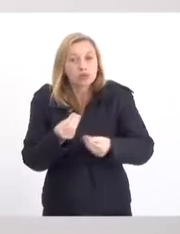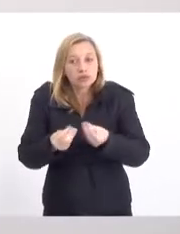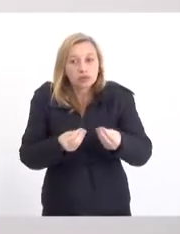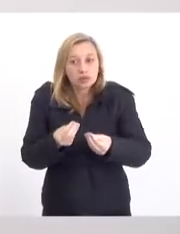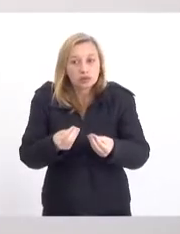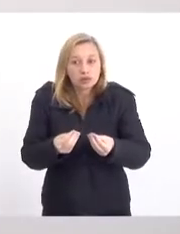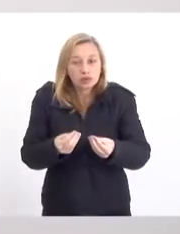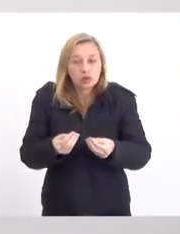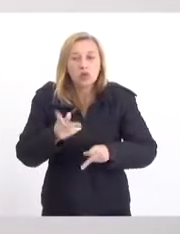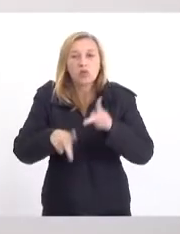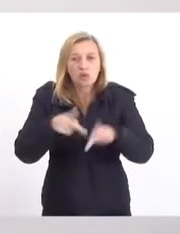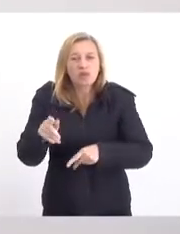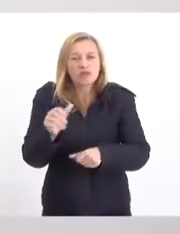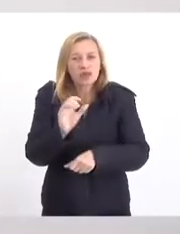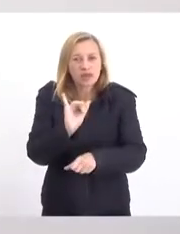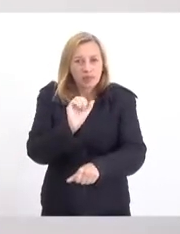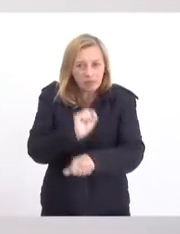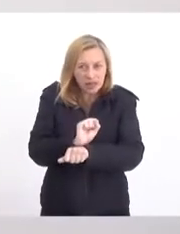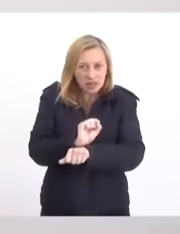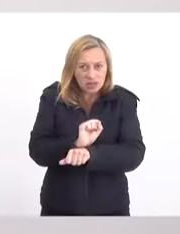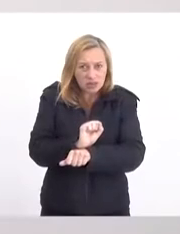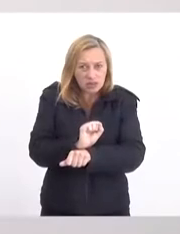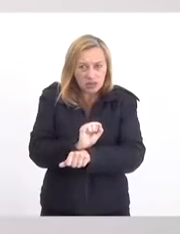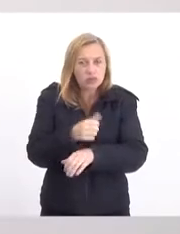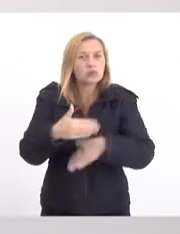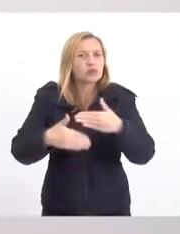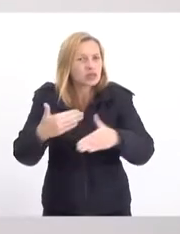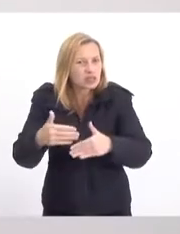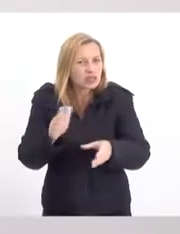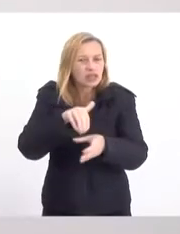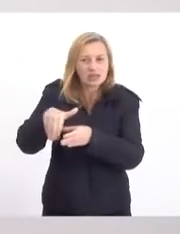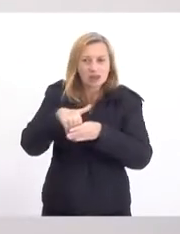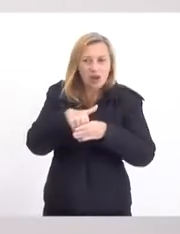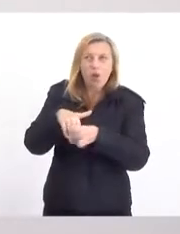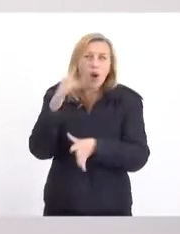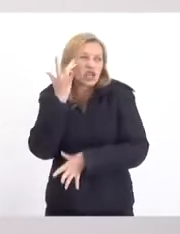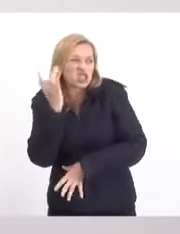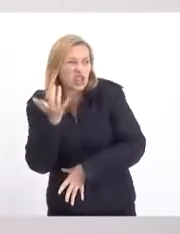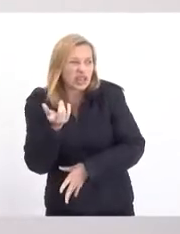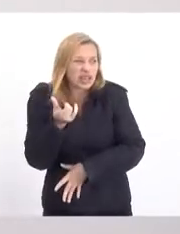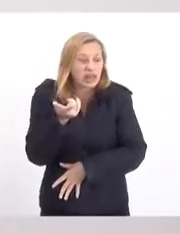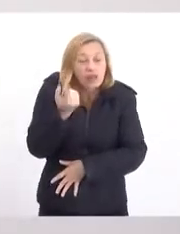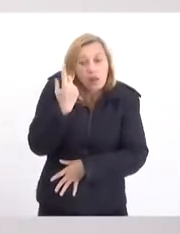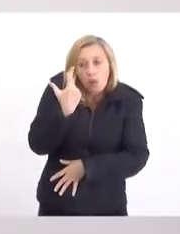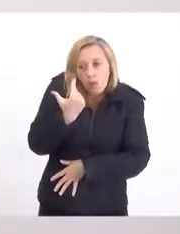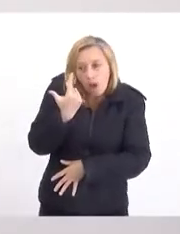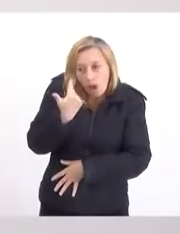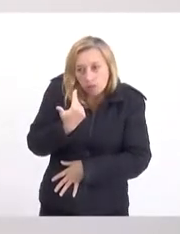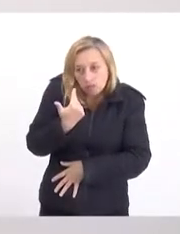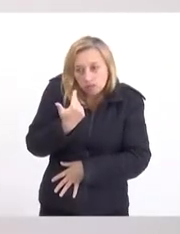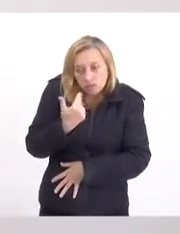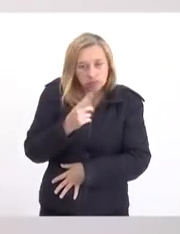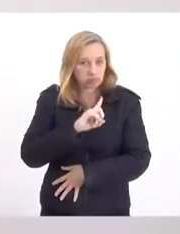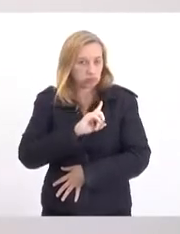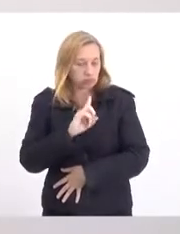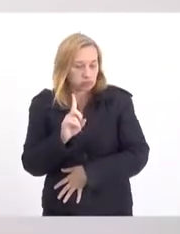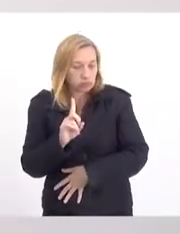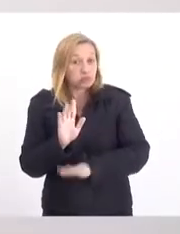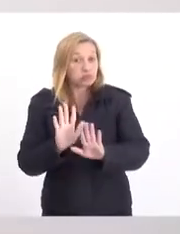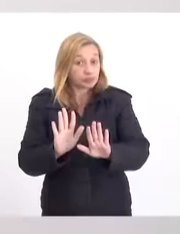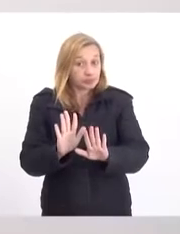do processo eleitoral? Não podemos deixar ou achar que isso seja razoável, ainda